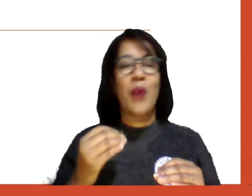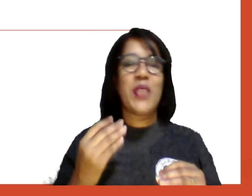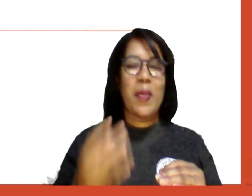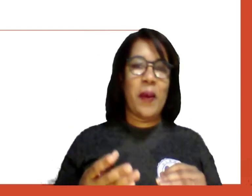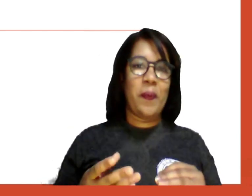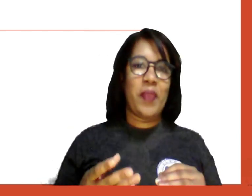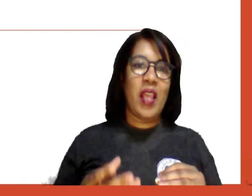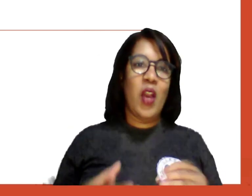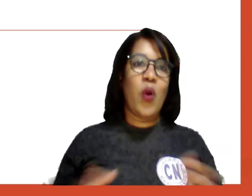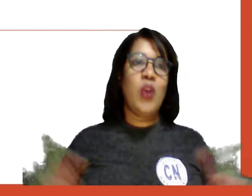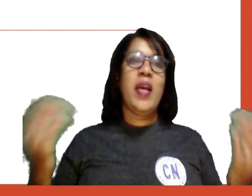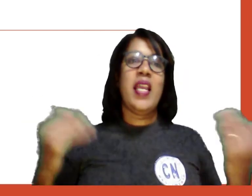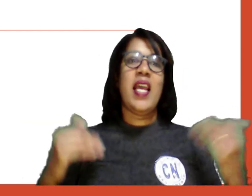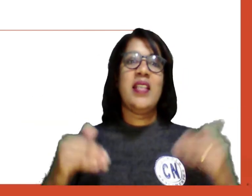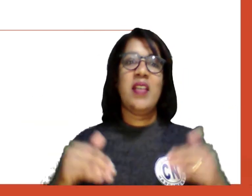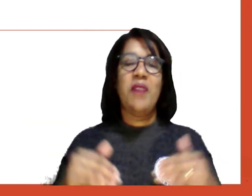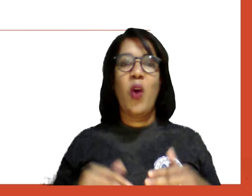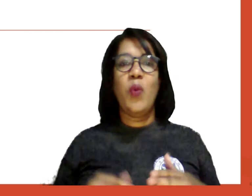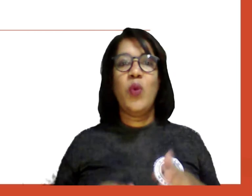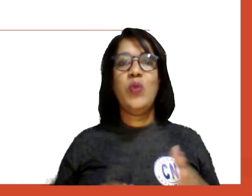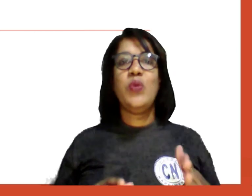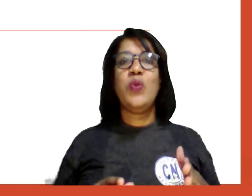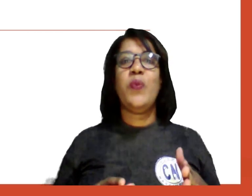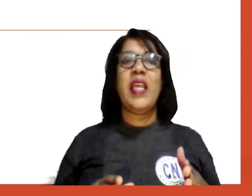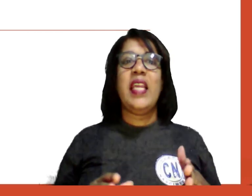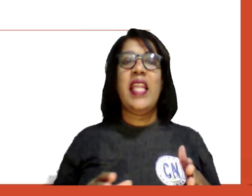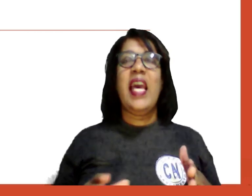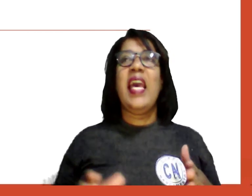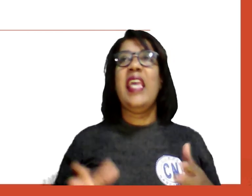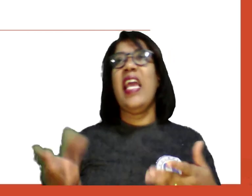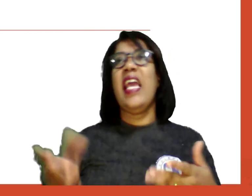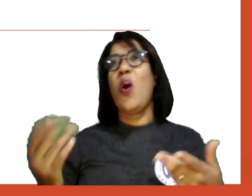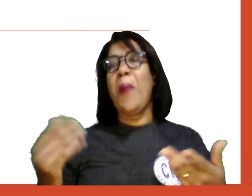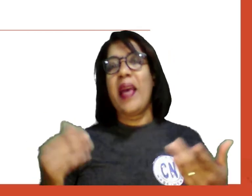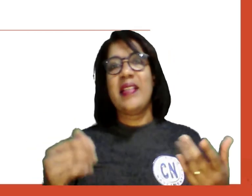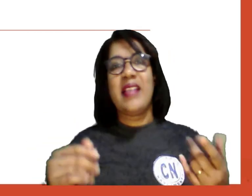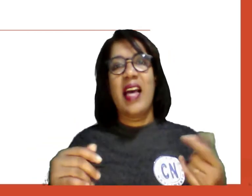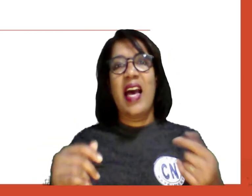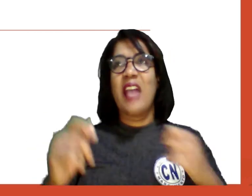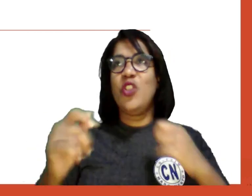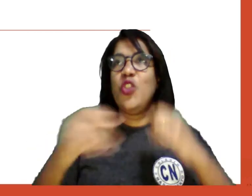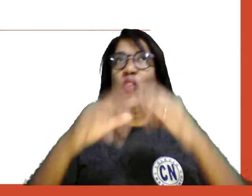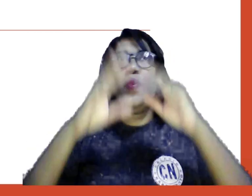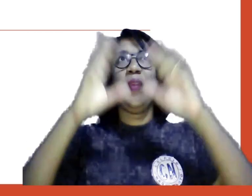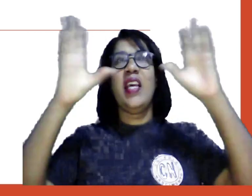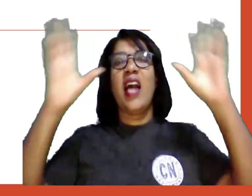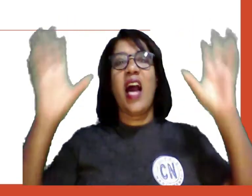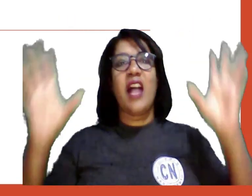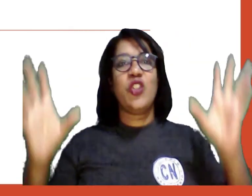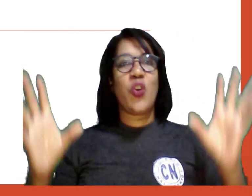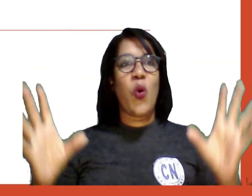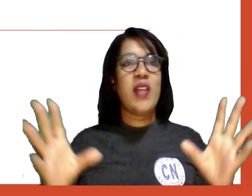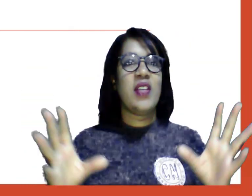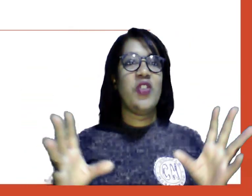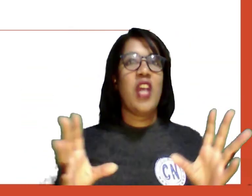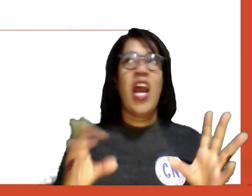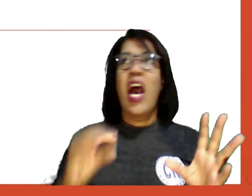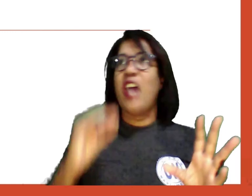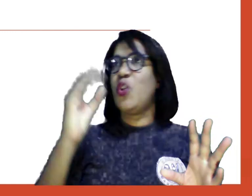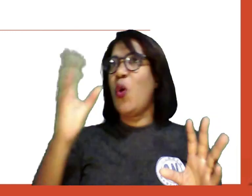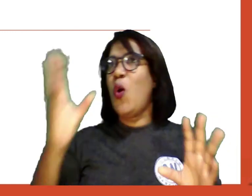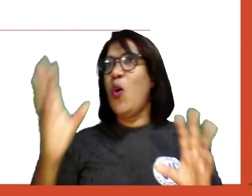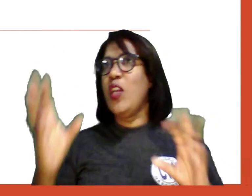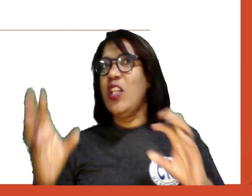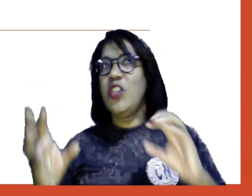natureza, ao saber. Quando uma criança vem ao mundo, né? E ela começa a descobrir as